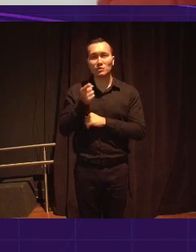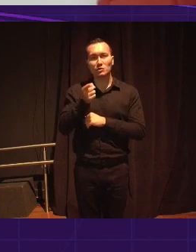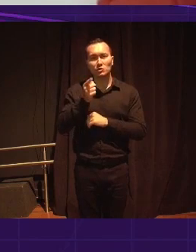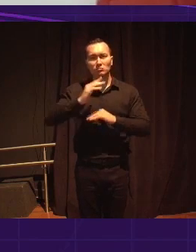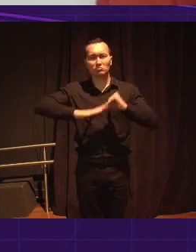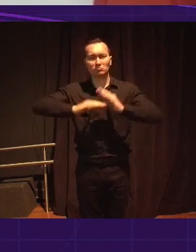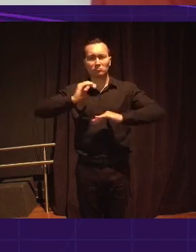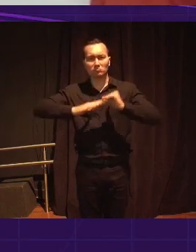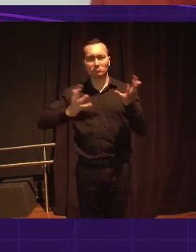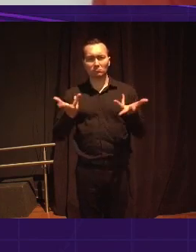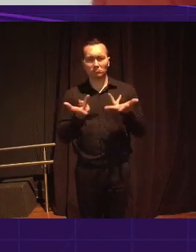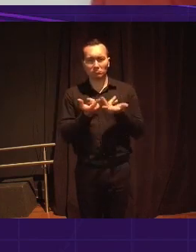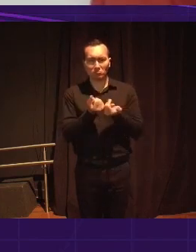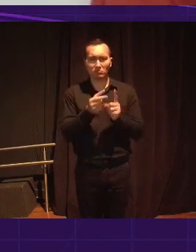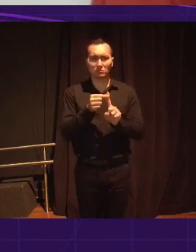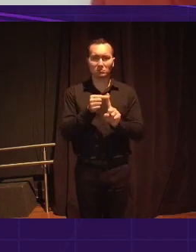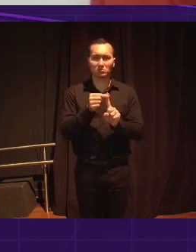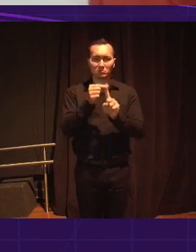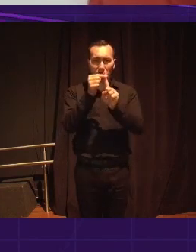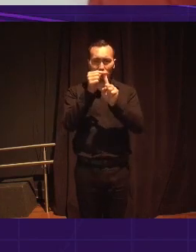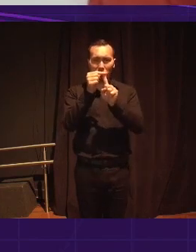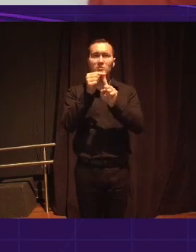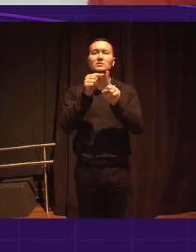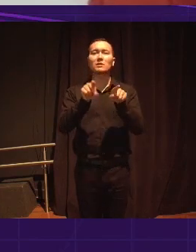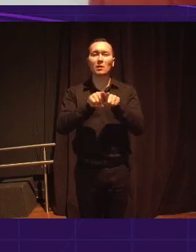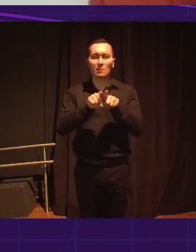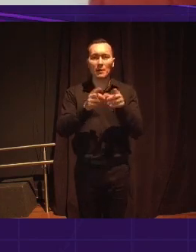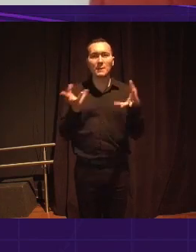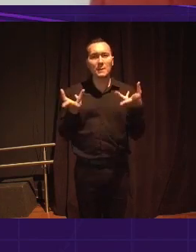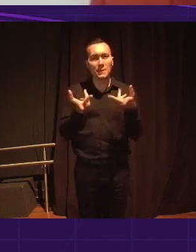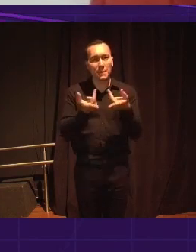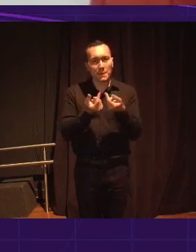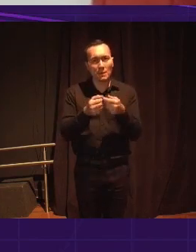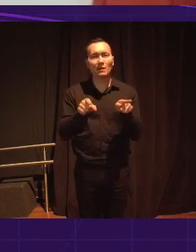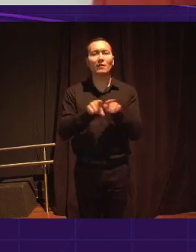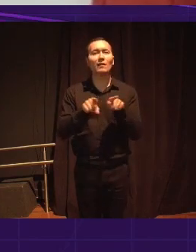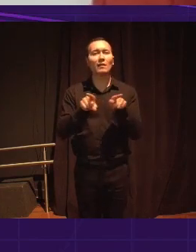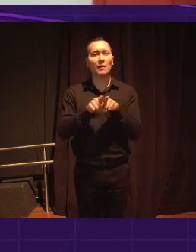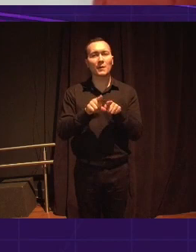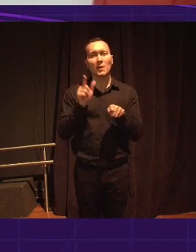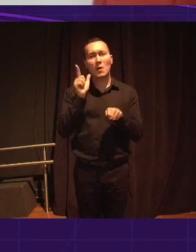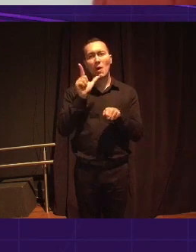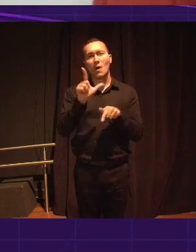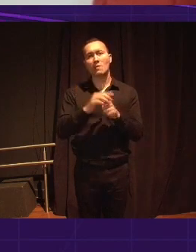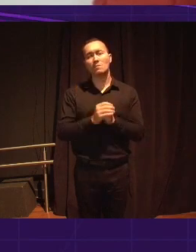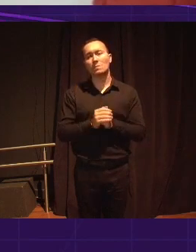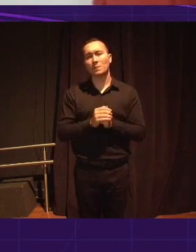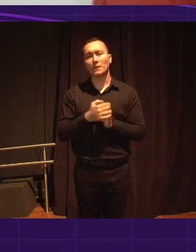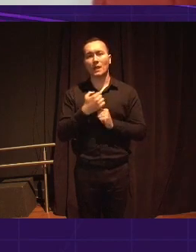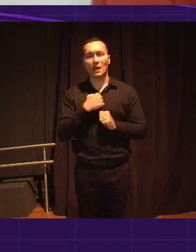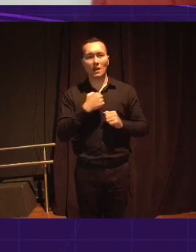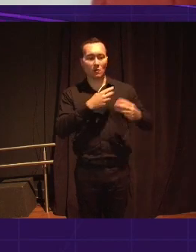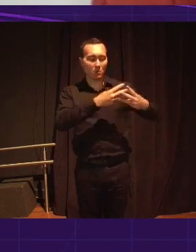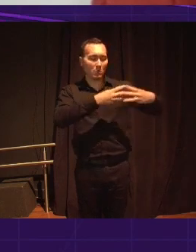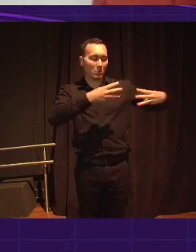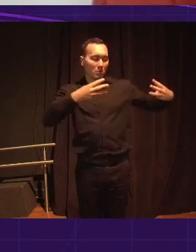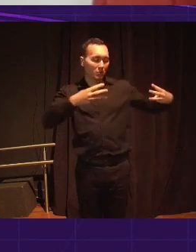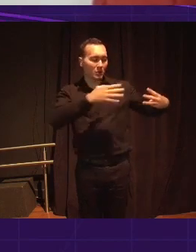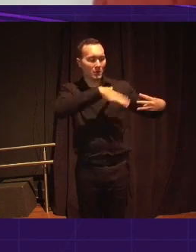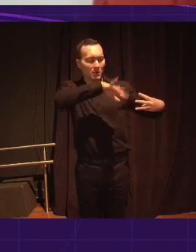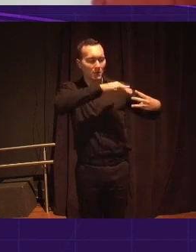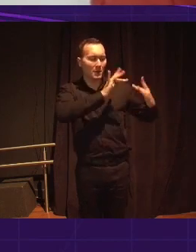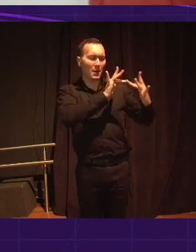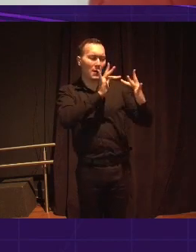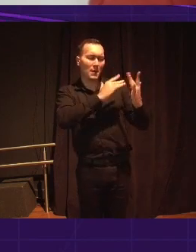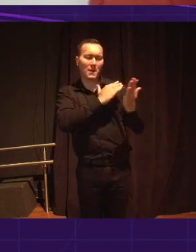como líder, como executiva, né, então, como executiva, eu sempre tive uma rede de apoio, né? Minhas filhas pequenas,